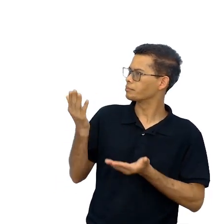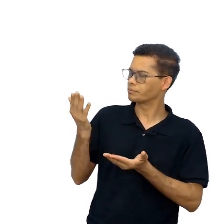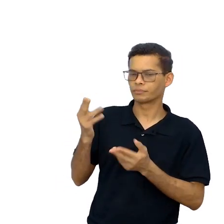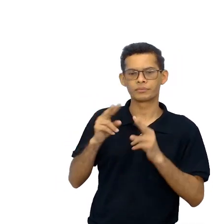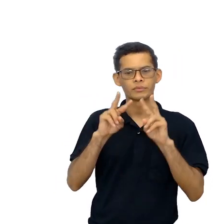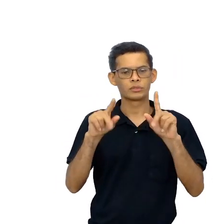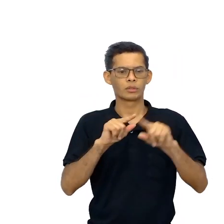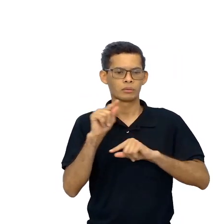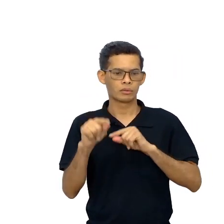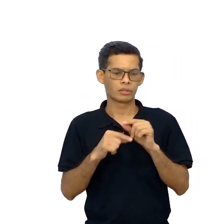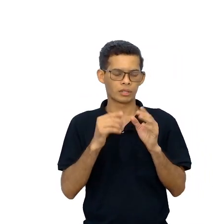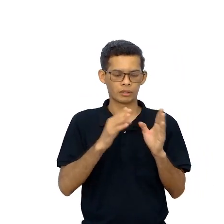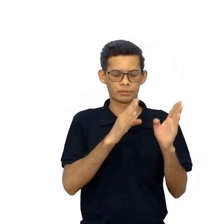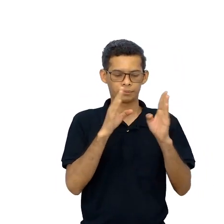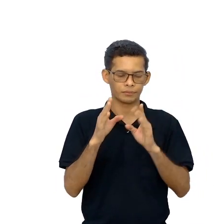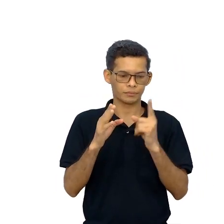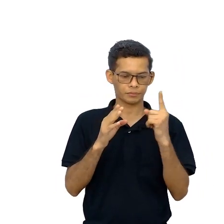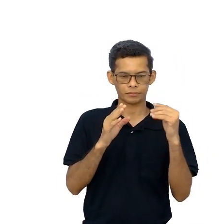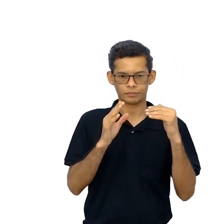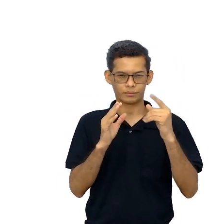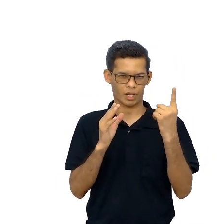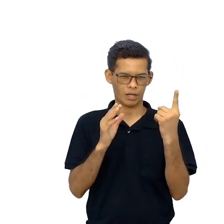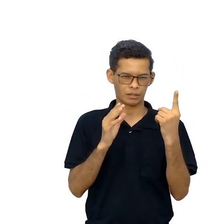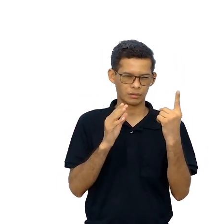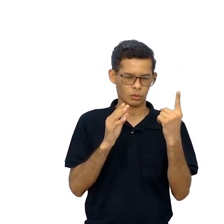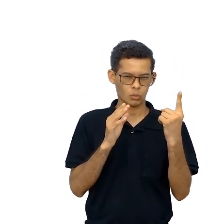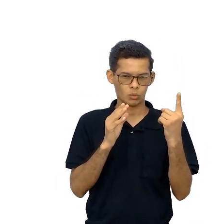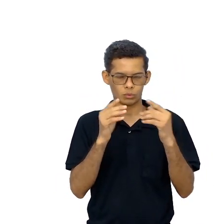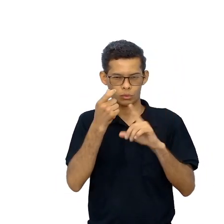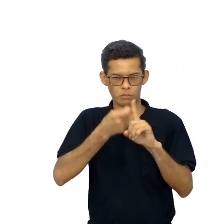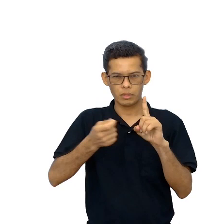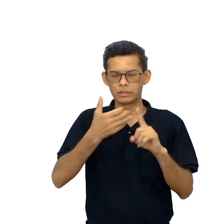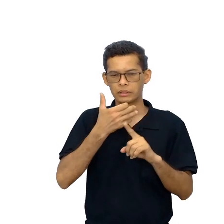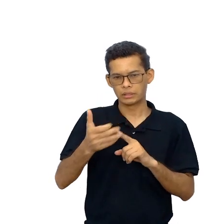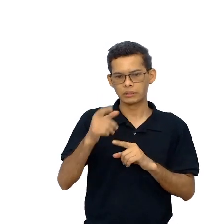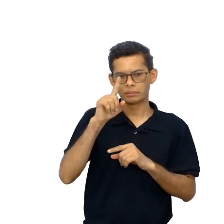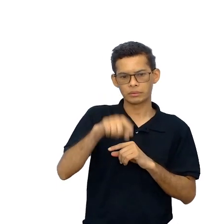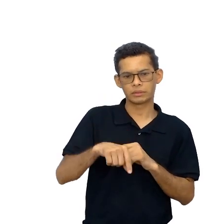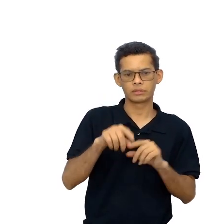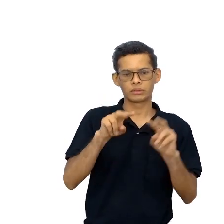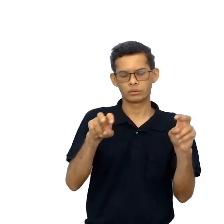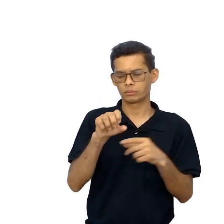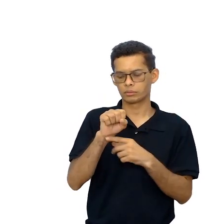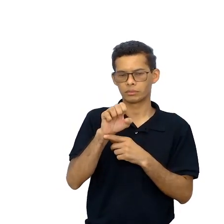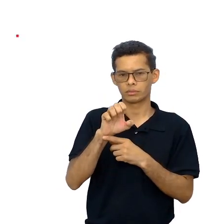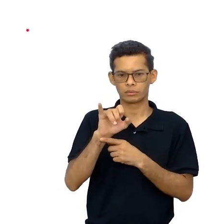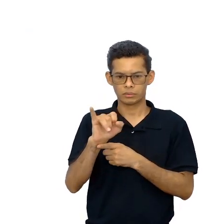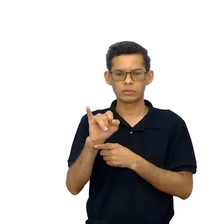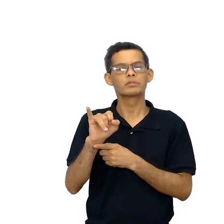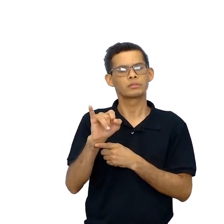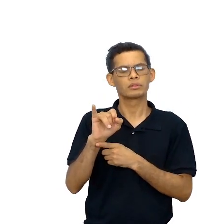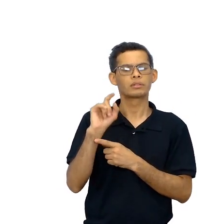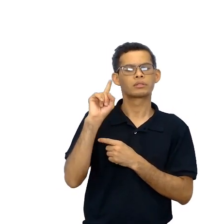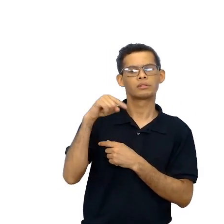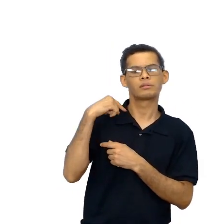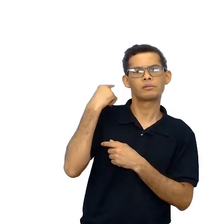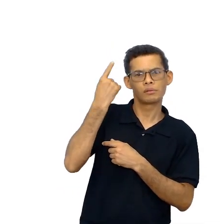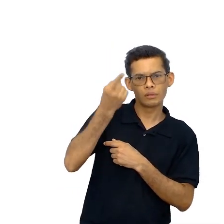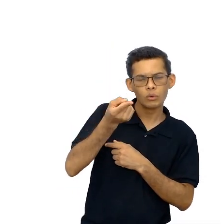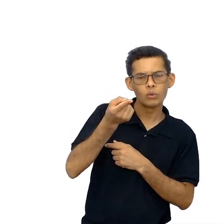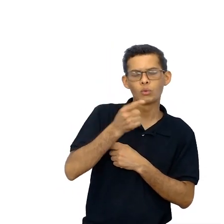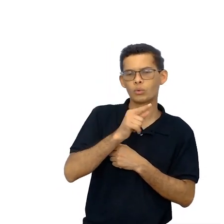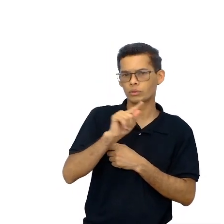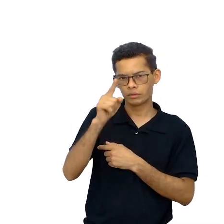SEI, né, o planejamento da avaliação, né, que é recuperação e aprofundamento. Depois do nosso encontro,